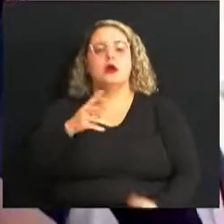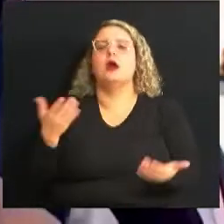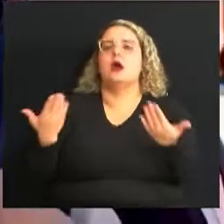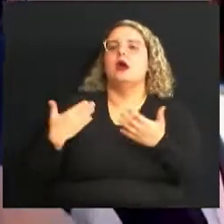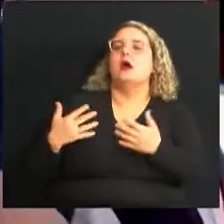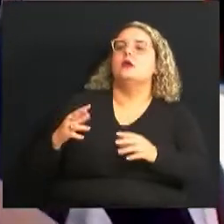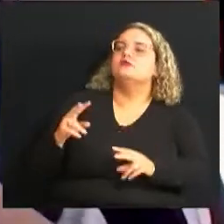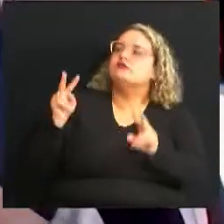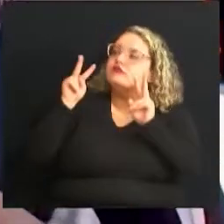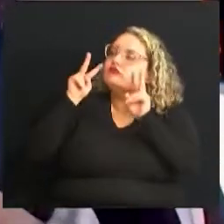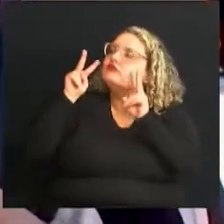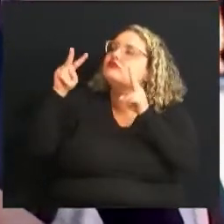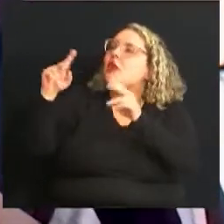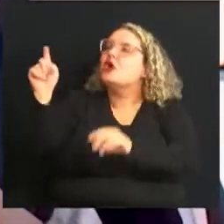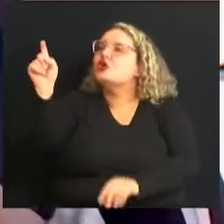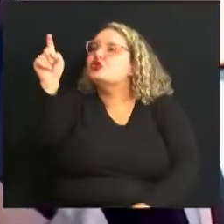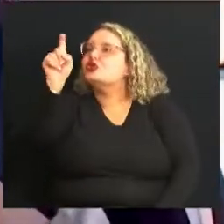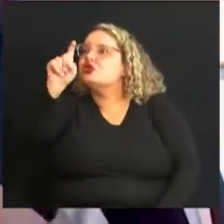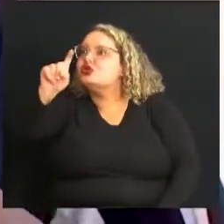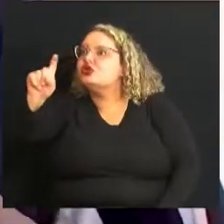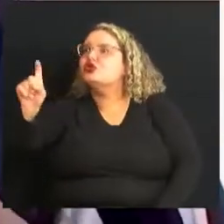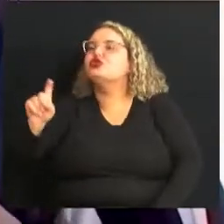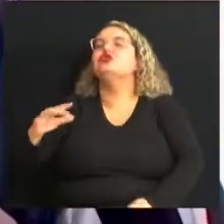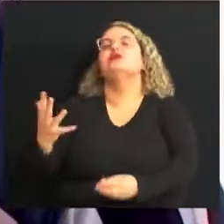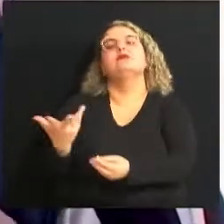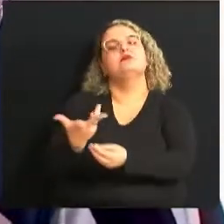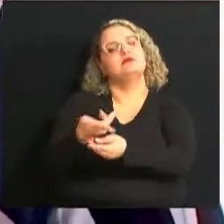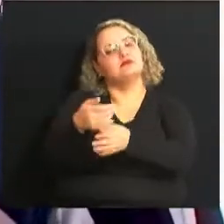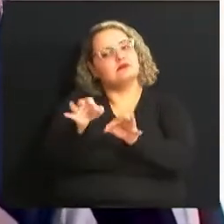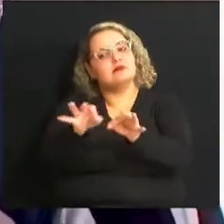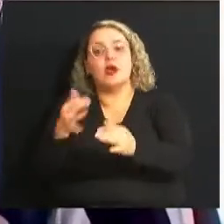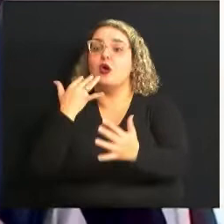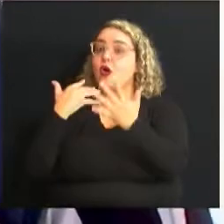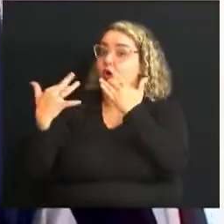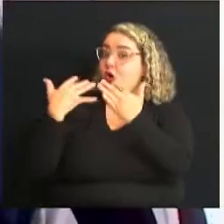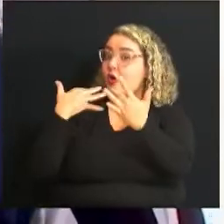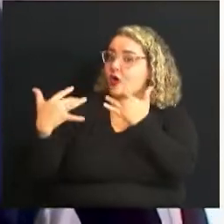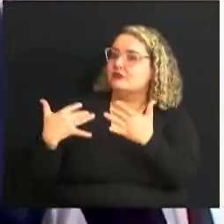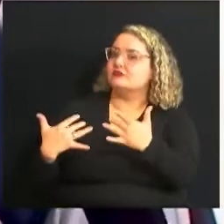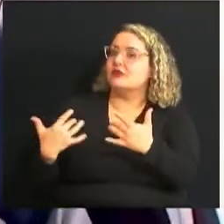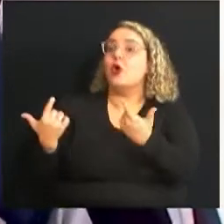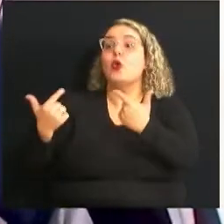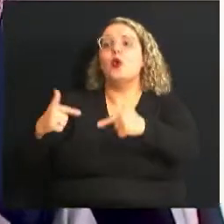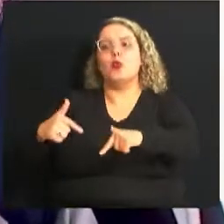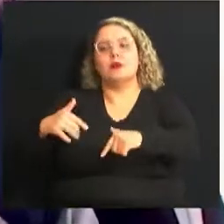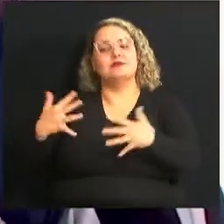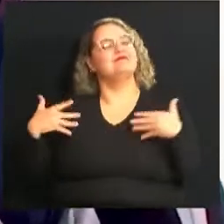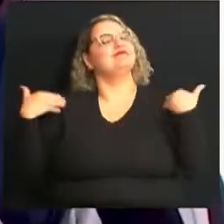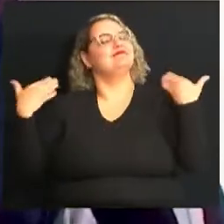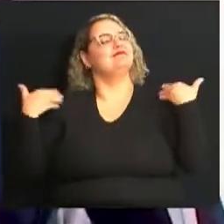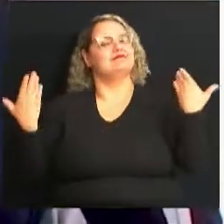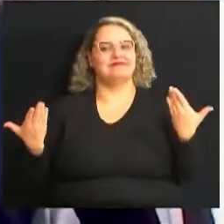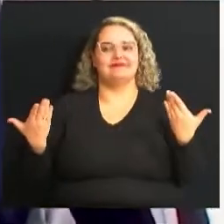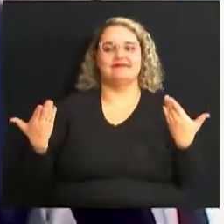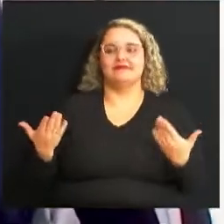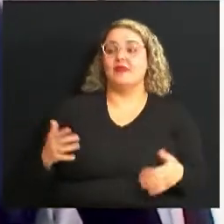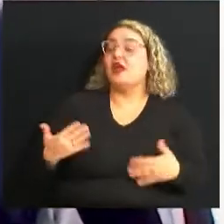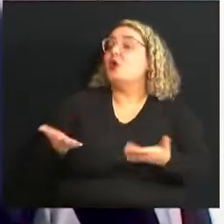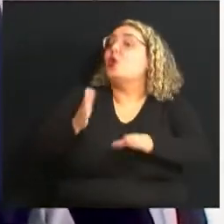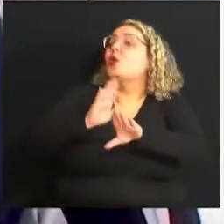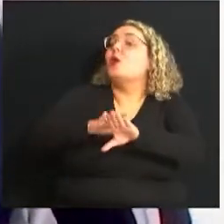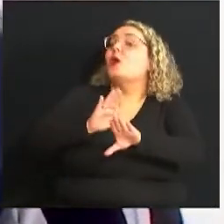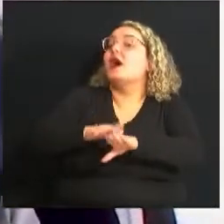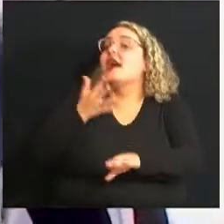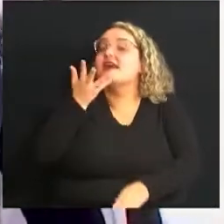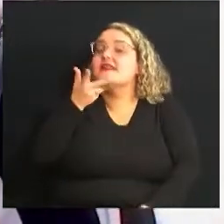aqui o grafite, que é uma arte muito mais elaborada, colorida, deixa o ambiente muito mais alegre. Qual a reação das